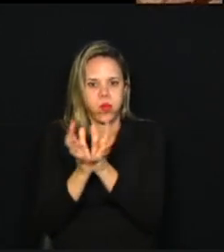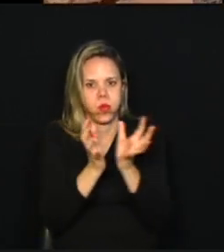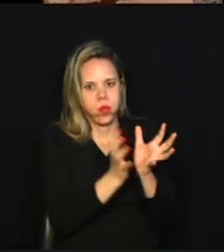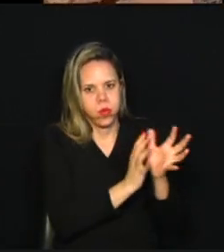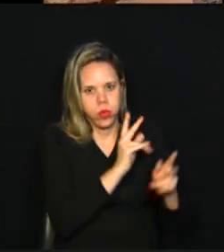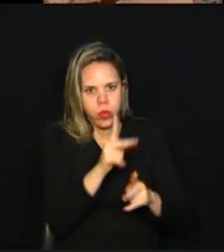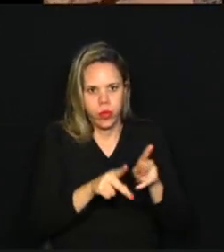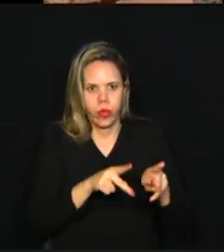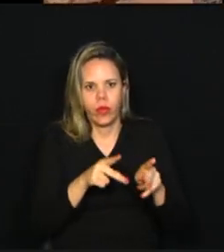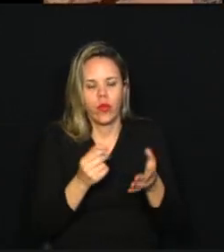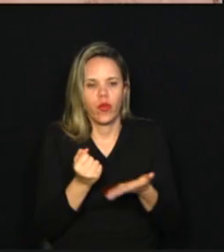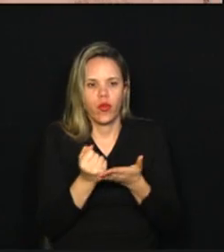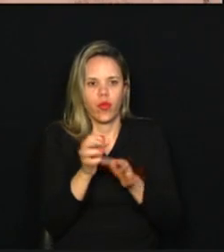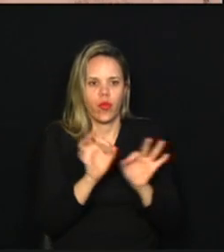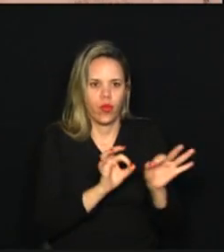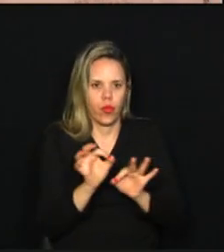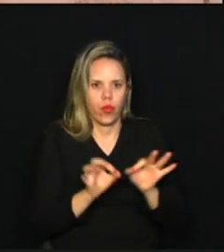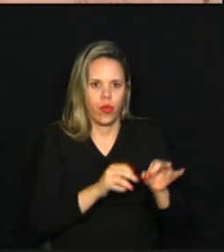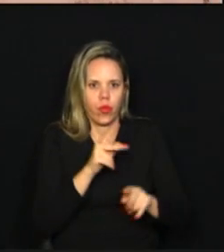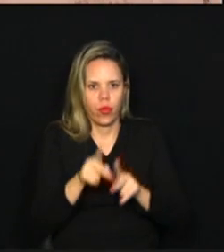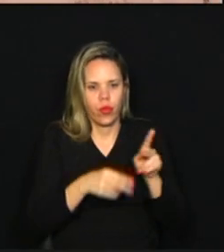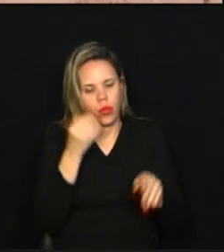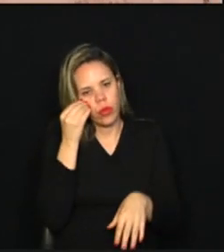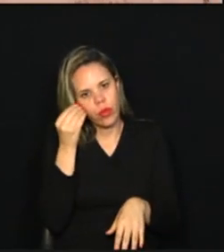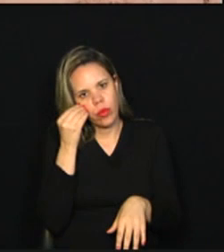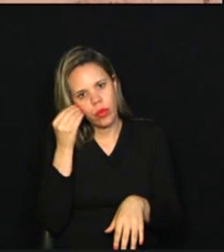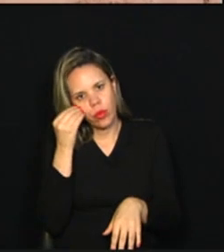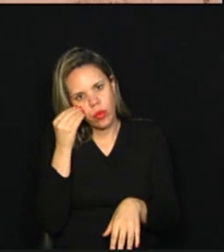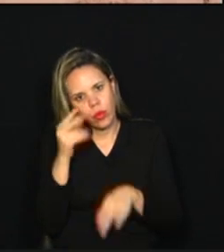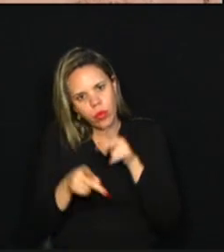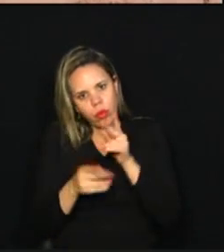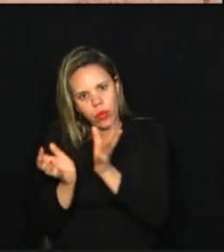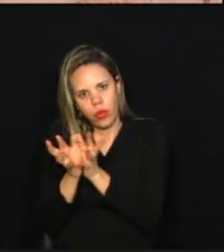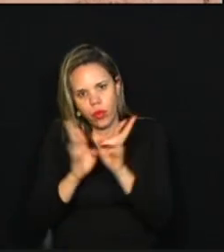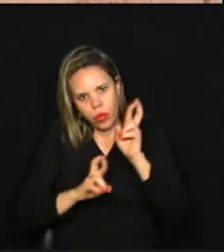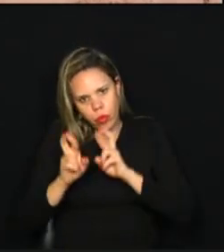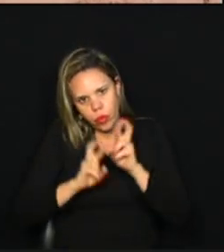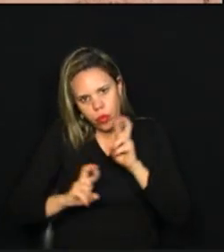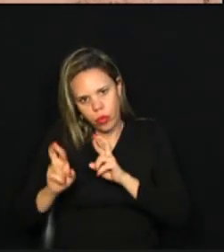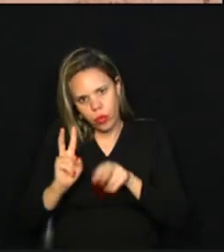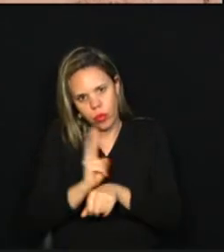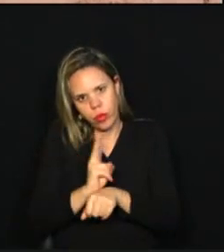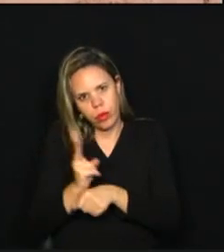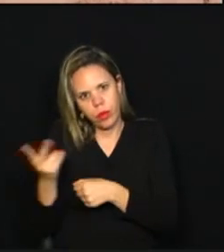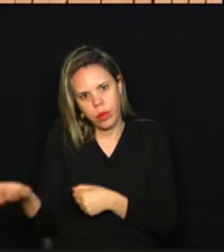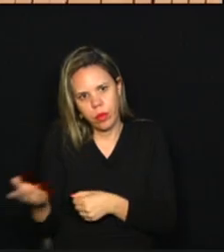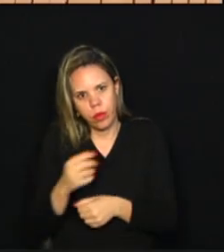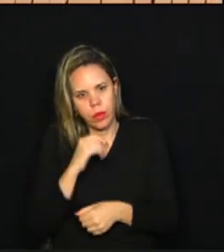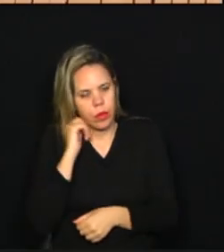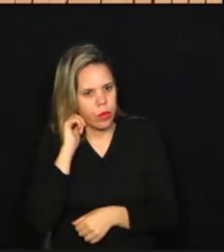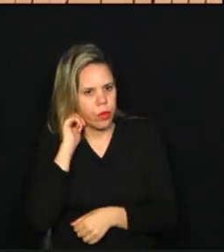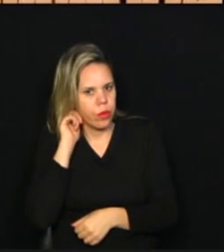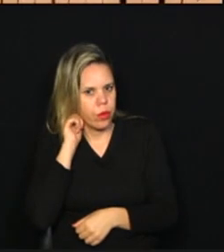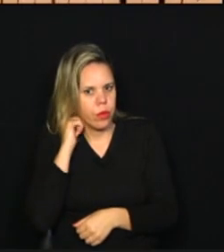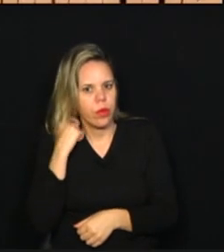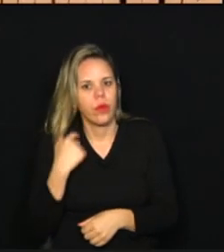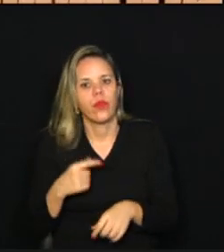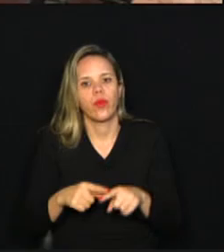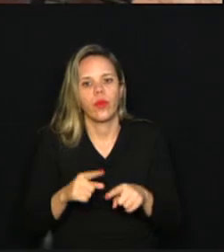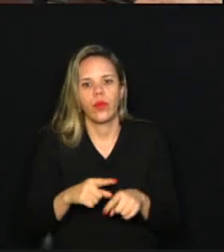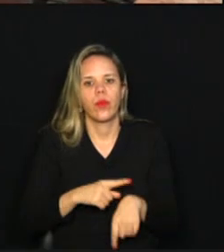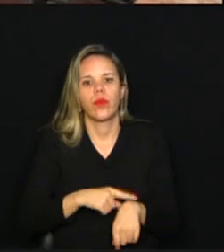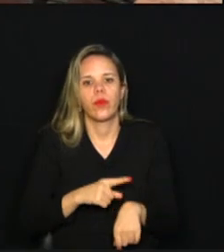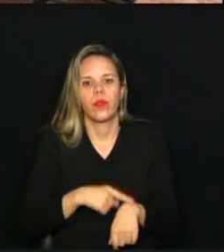gente organizava um mutirão de testagem, organizava um mutirão de monitoramento, e nos momentos que a gente